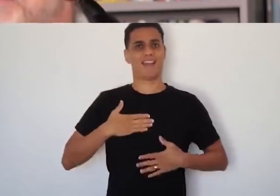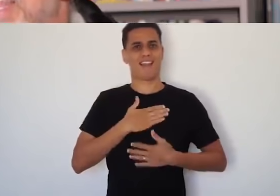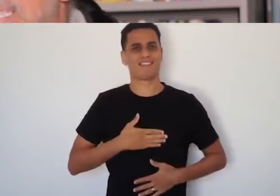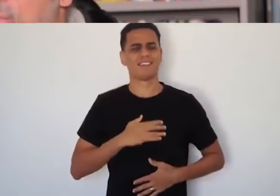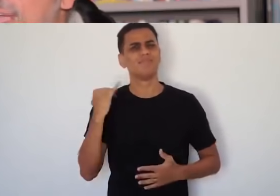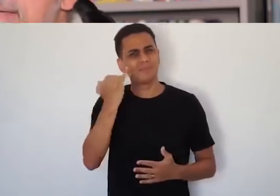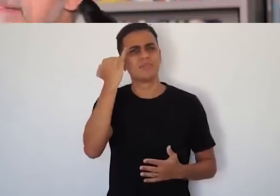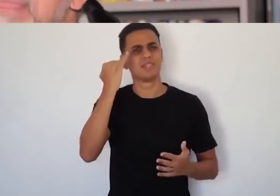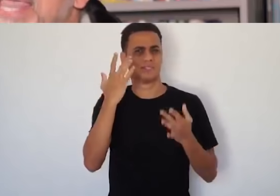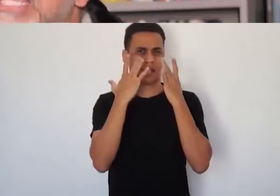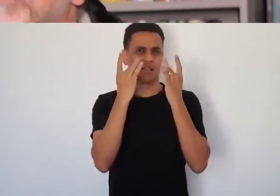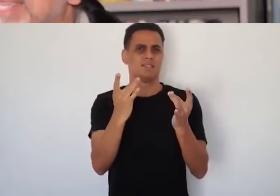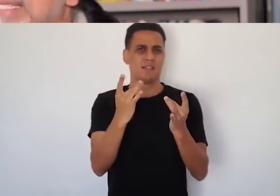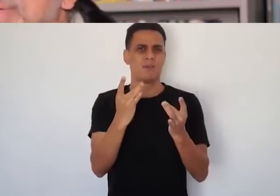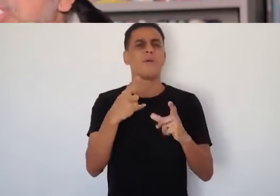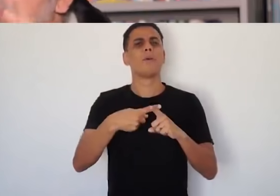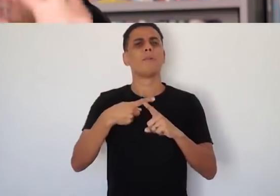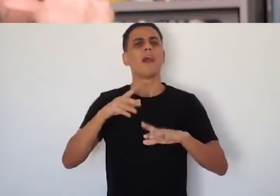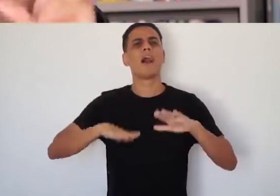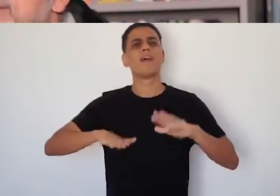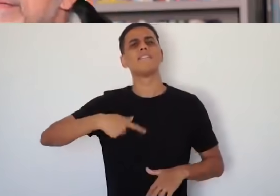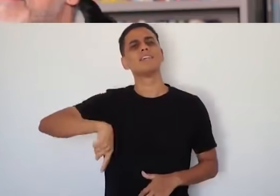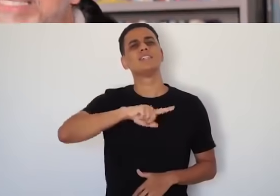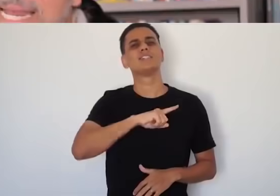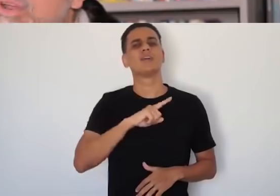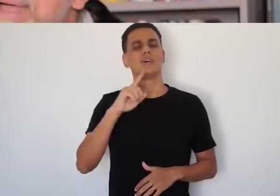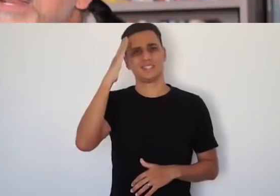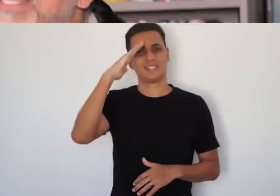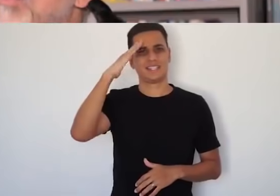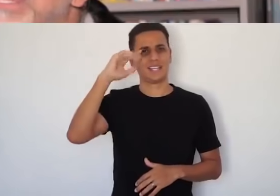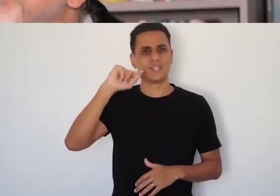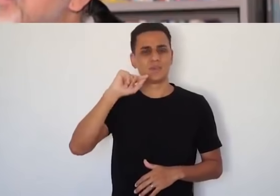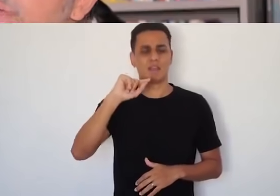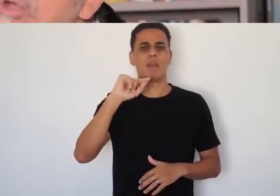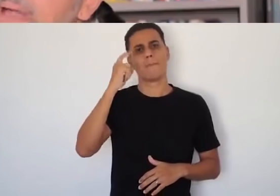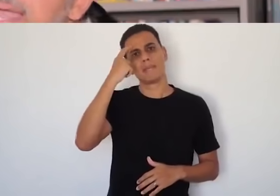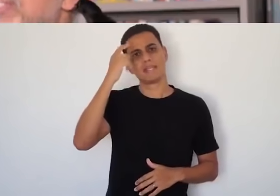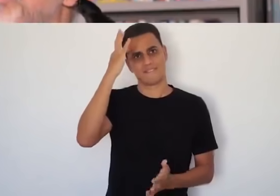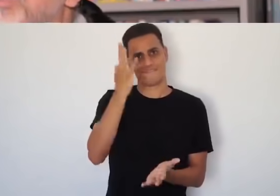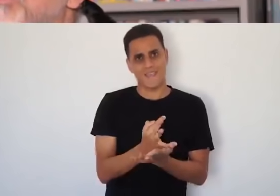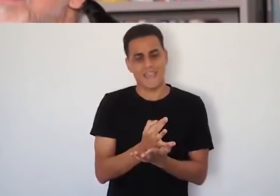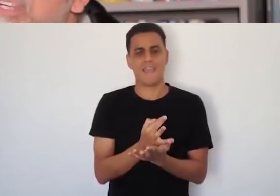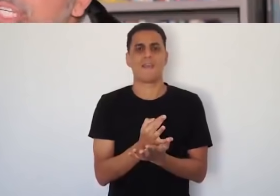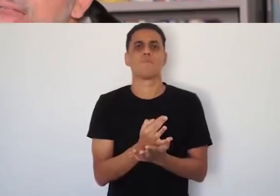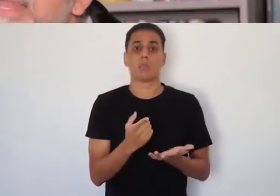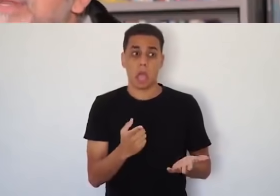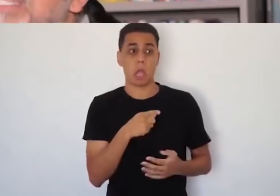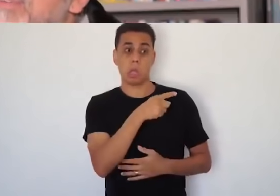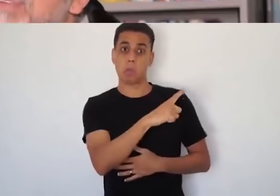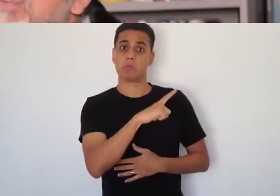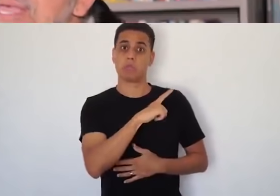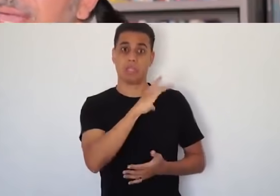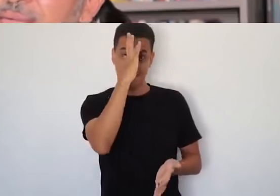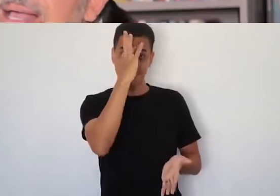nossa família. Essa fé que ela expressa apenas para fora, mas ela não é para dentro, ela é uma fé incoerente, porque o Evangelho ele é